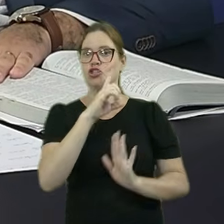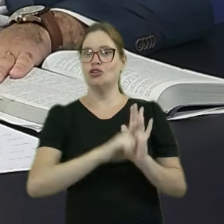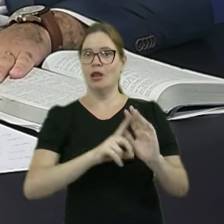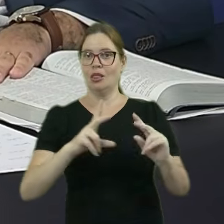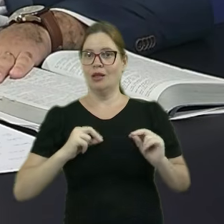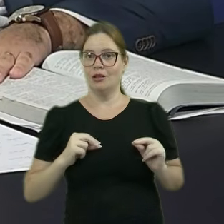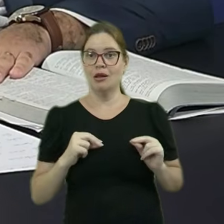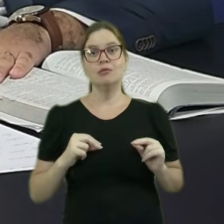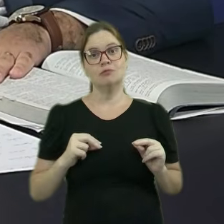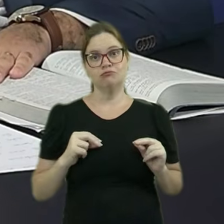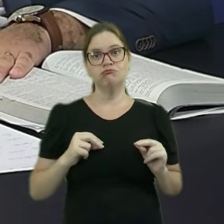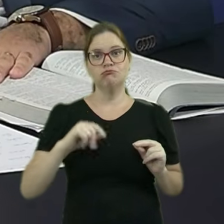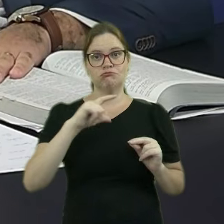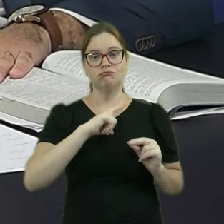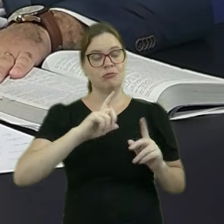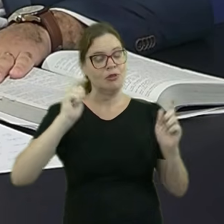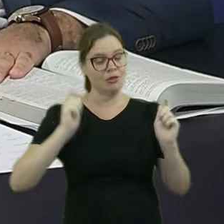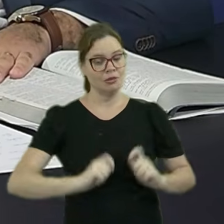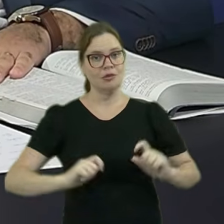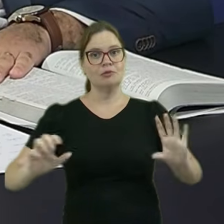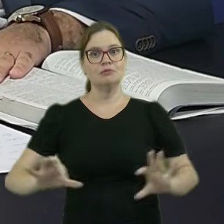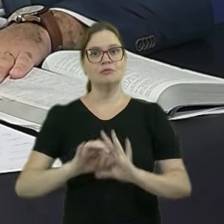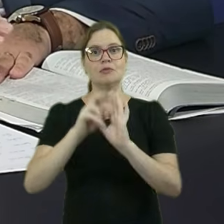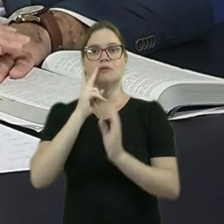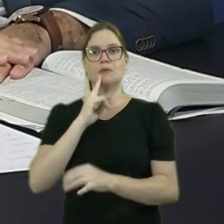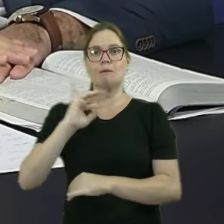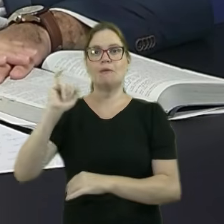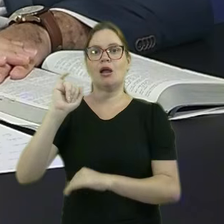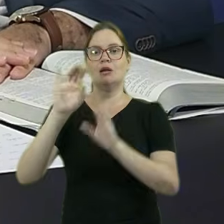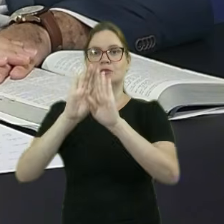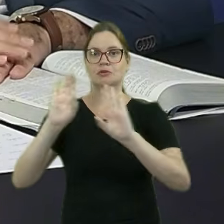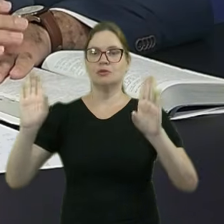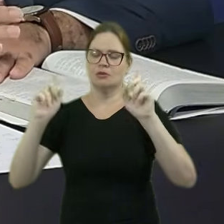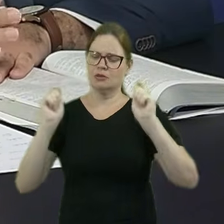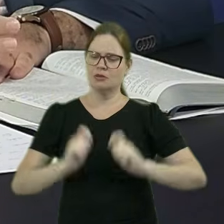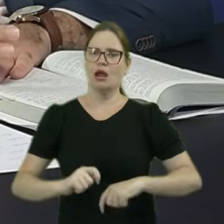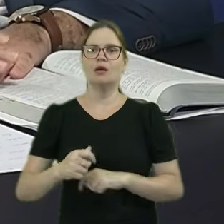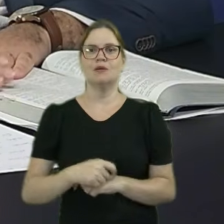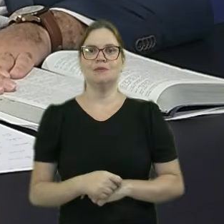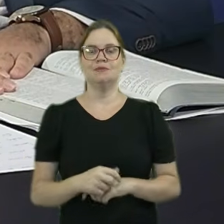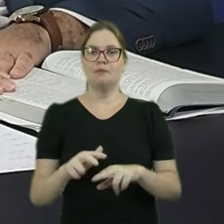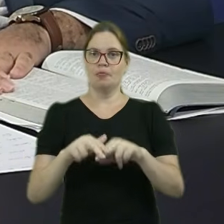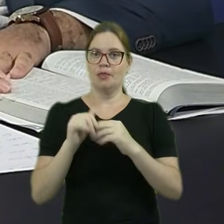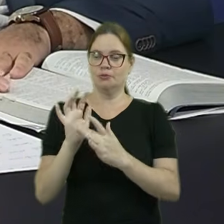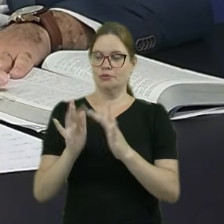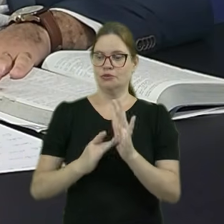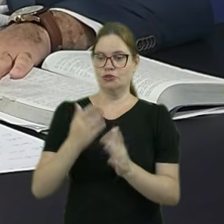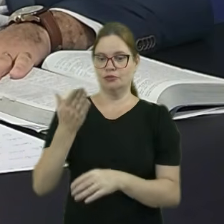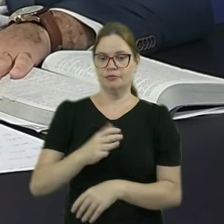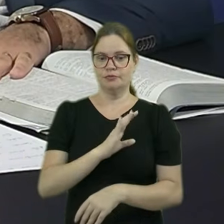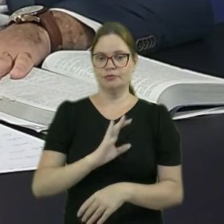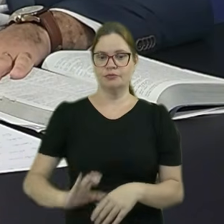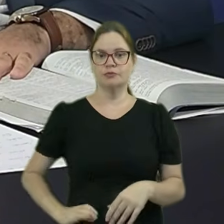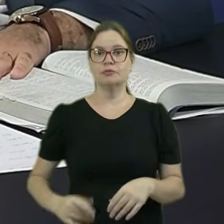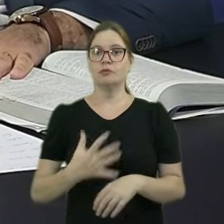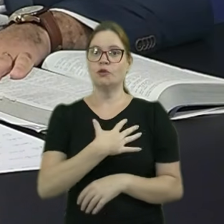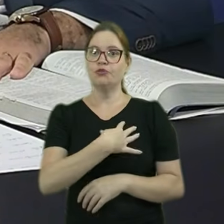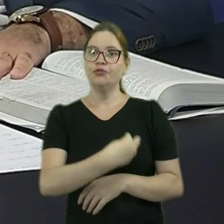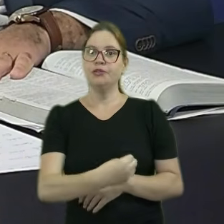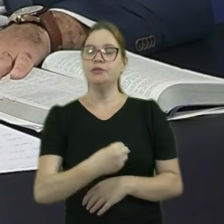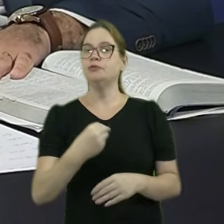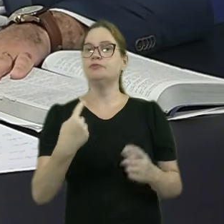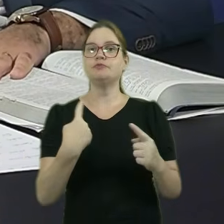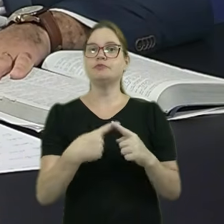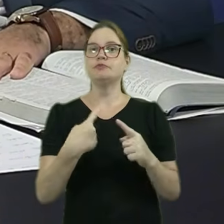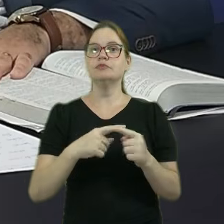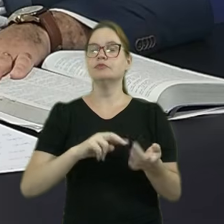Filha é porque agora ela tem acesso direto ao Pai Celestial através de Jesus. Filha é porque